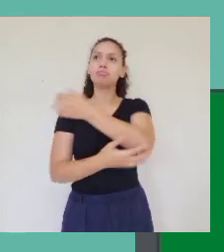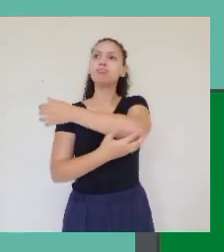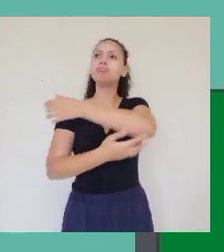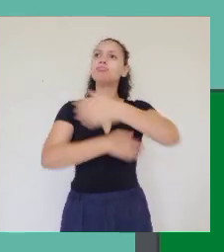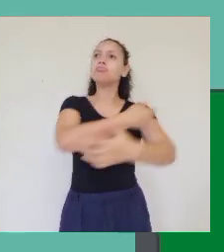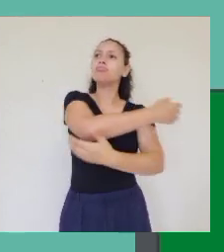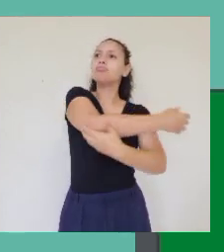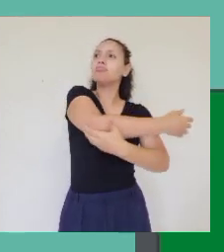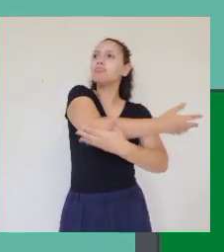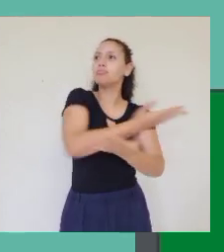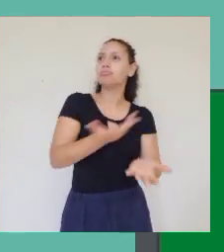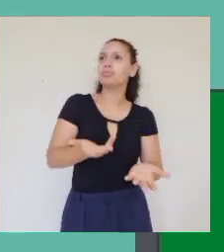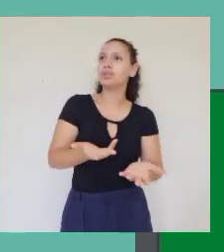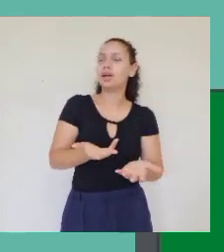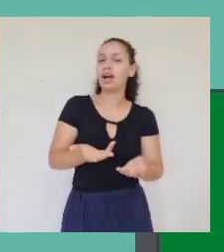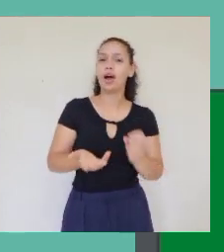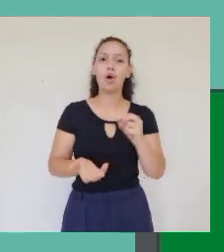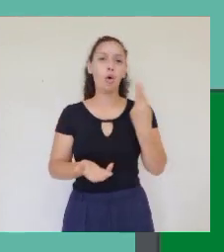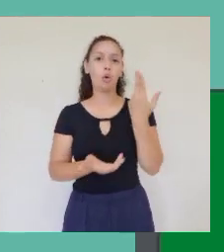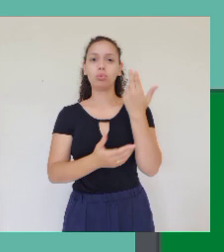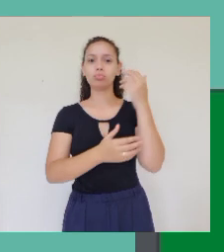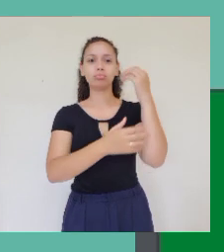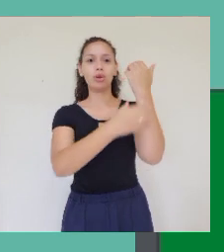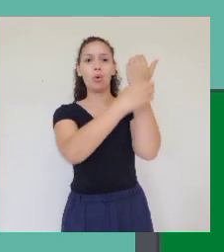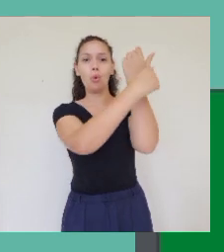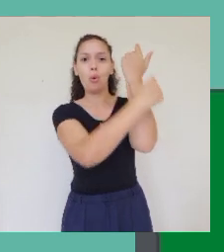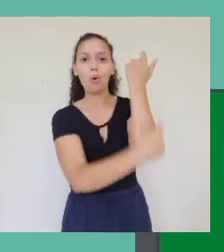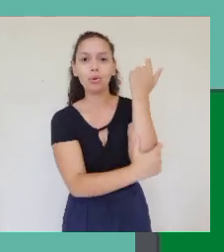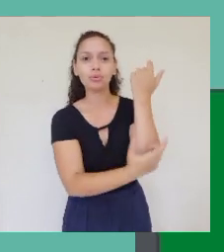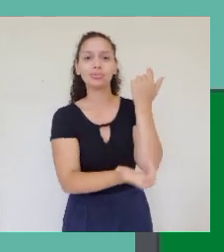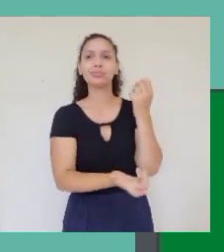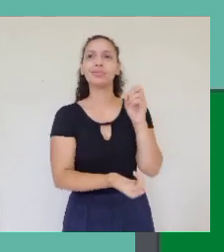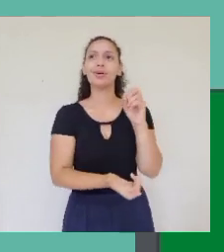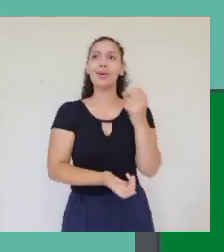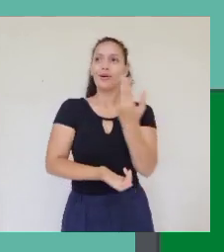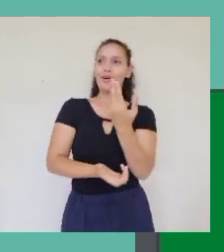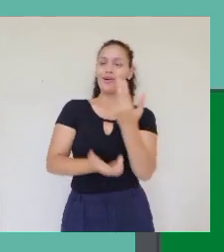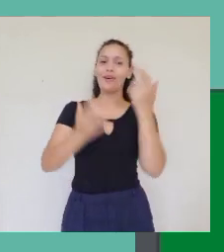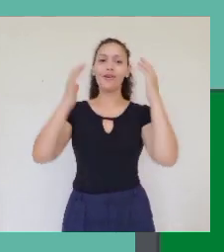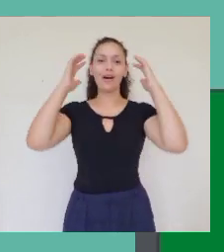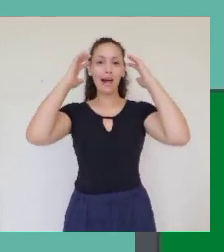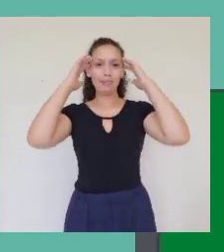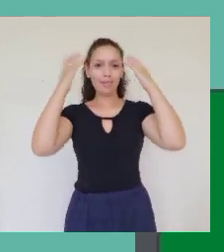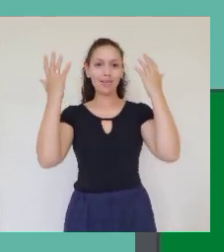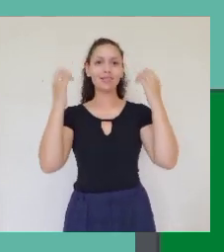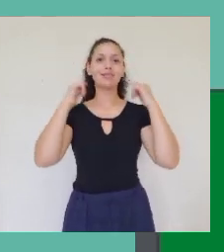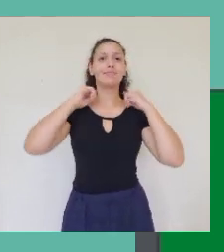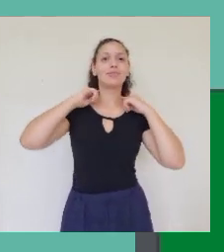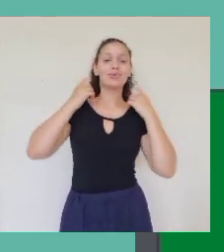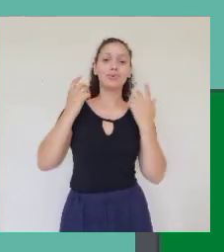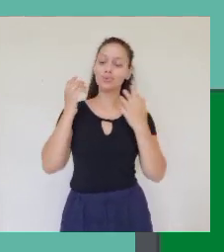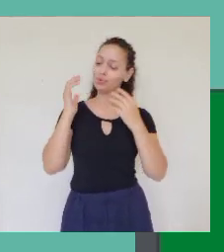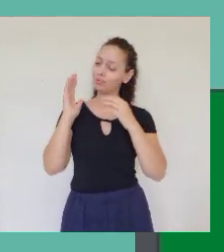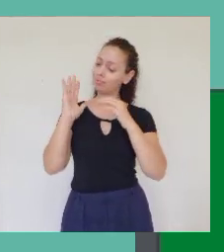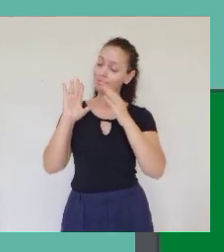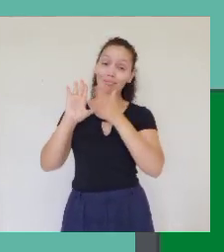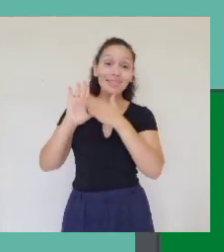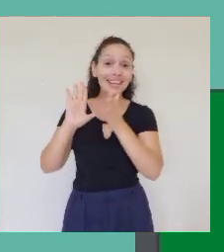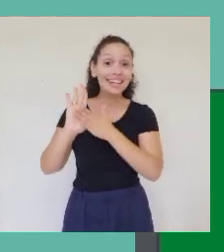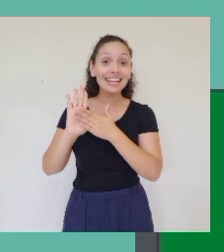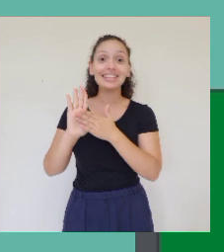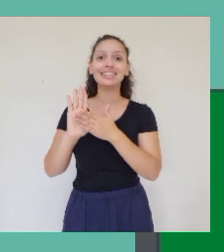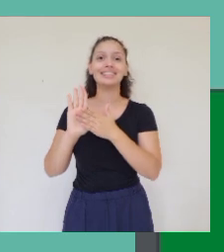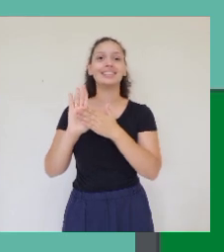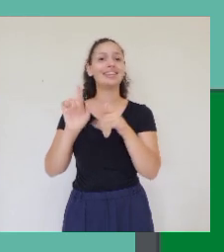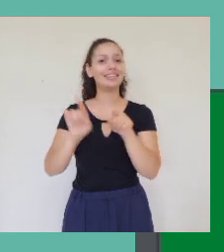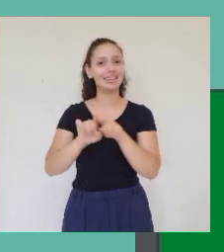ser de coluna, né? Estabeleça a sua rotina para você ter uma vida mais saudável, para você ter um rendimento